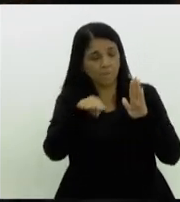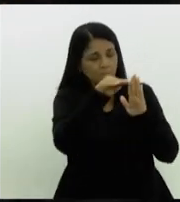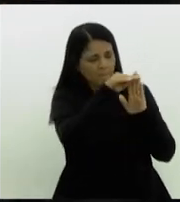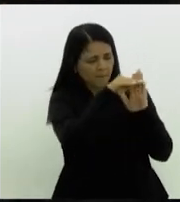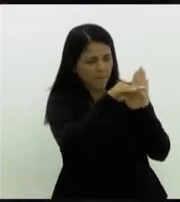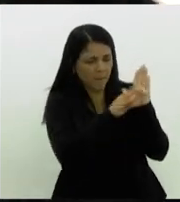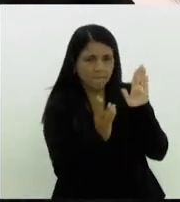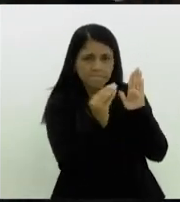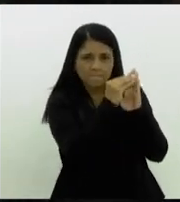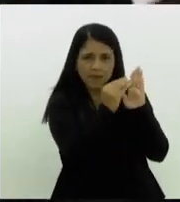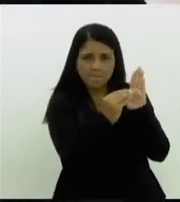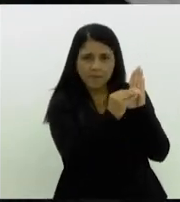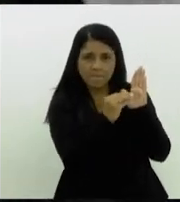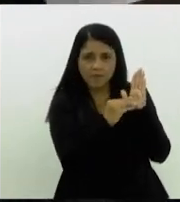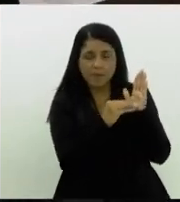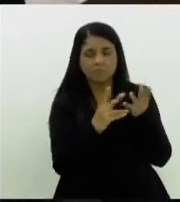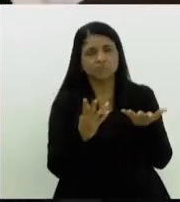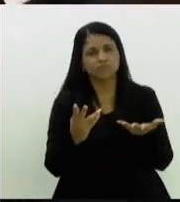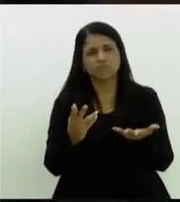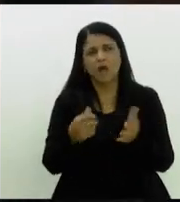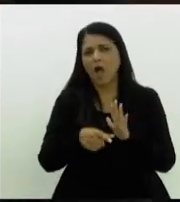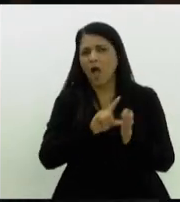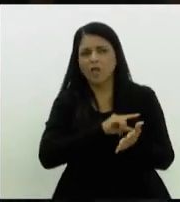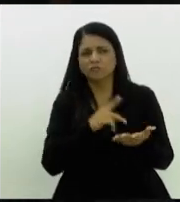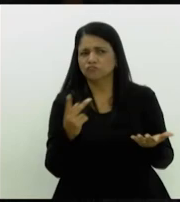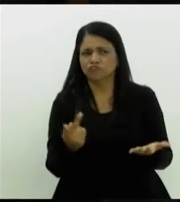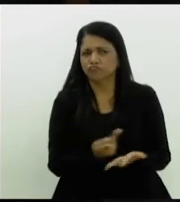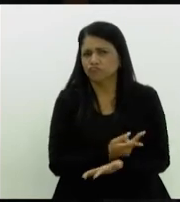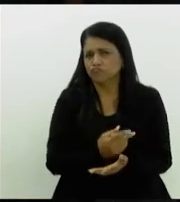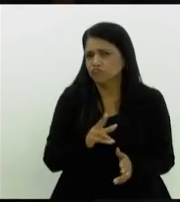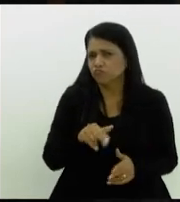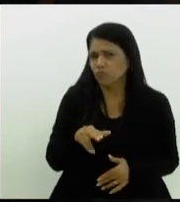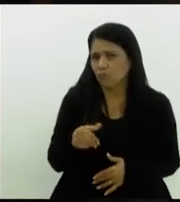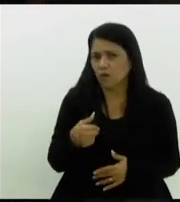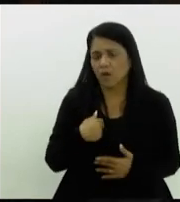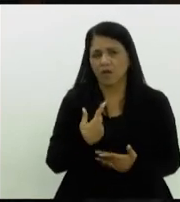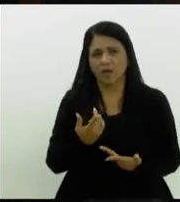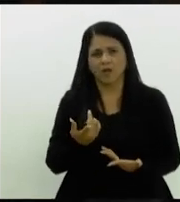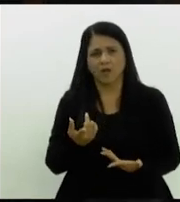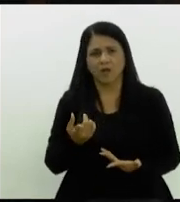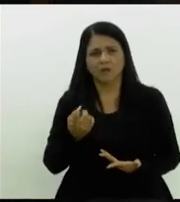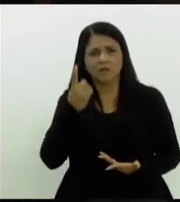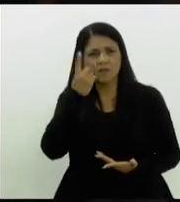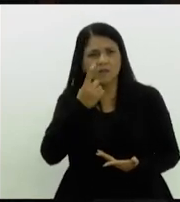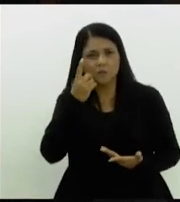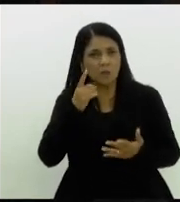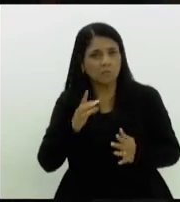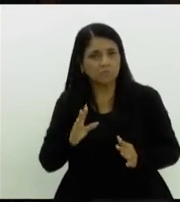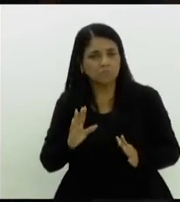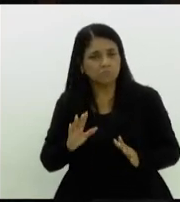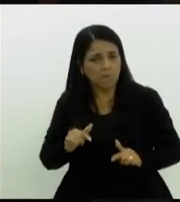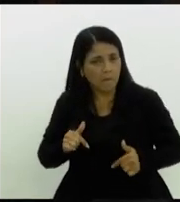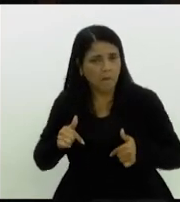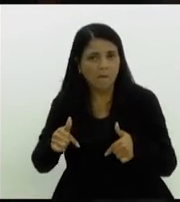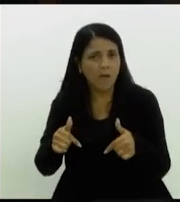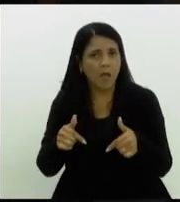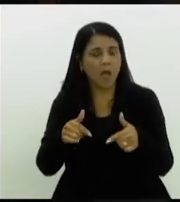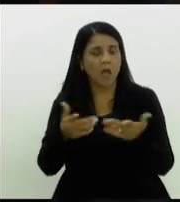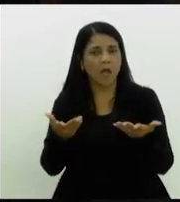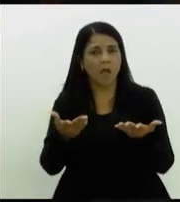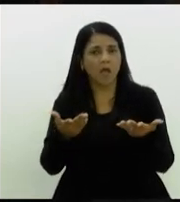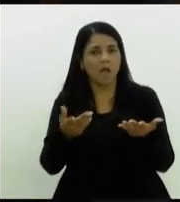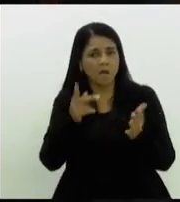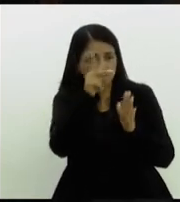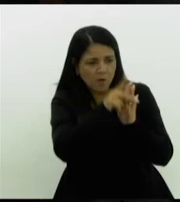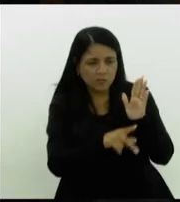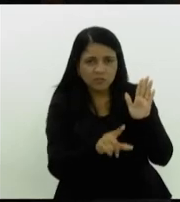casa esse tipo de coisa, porque nenhum deputado se manifesta para adiantar projetos